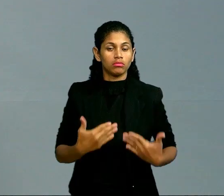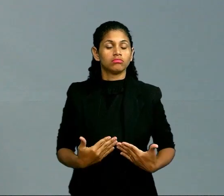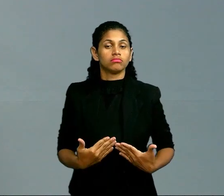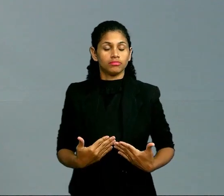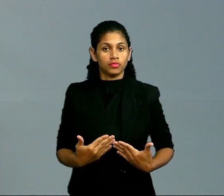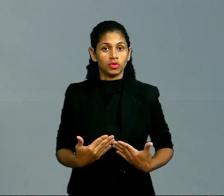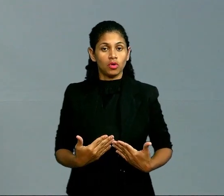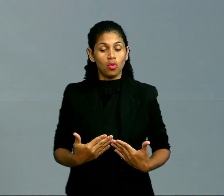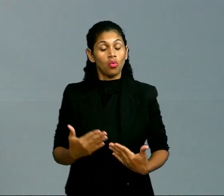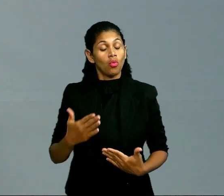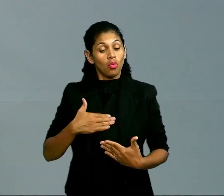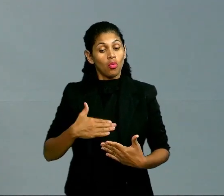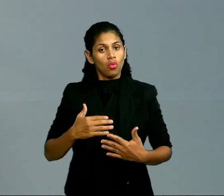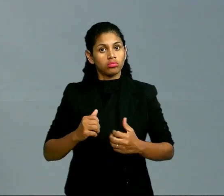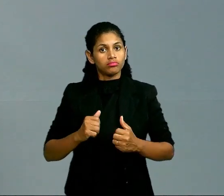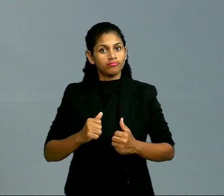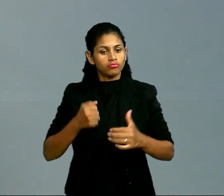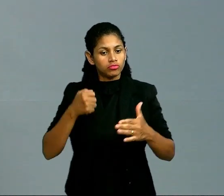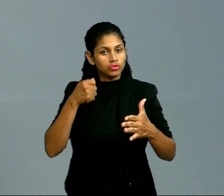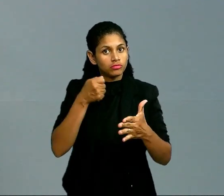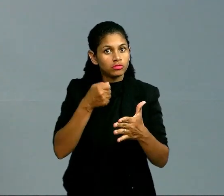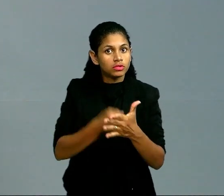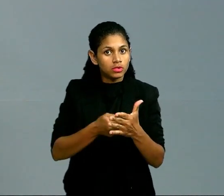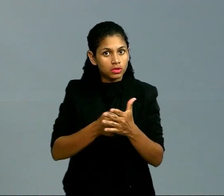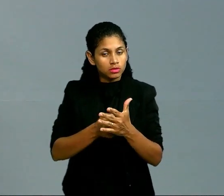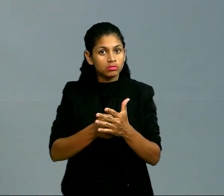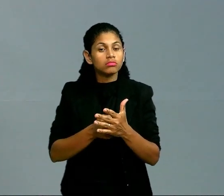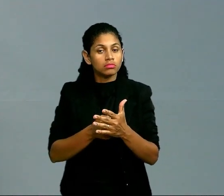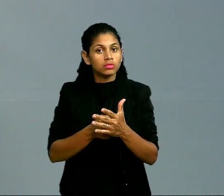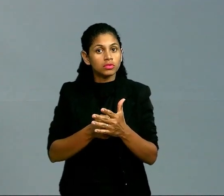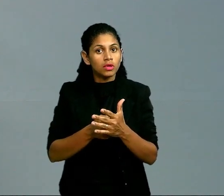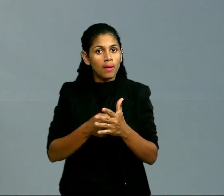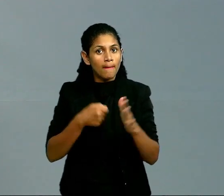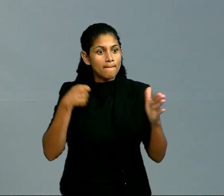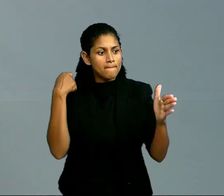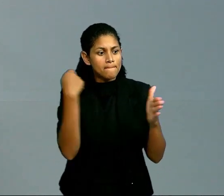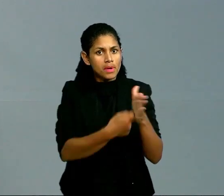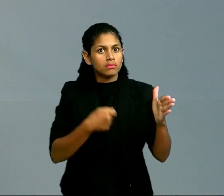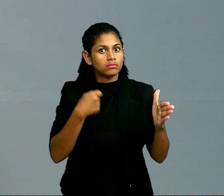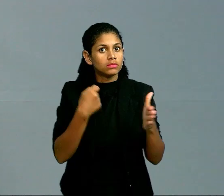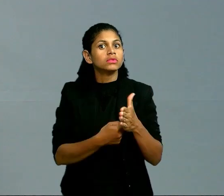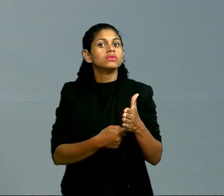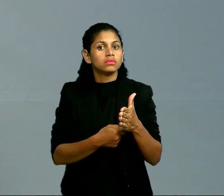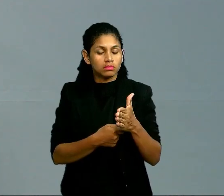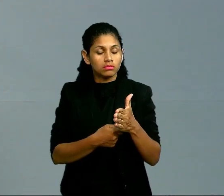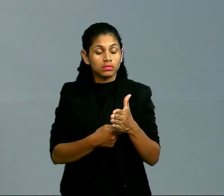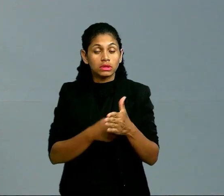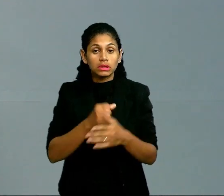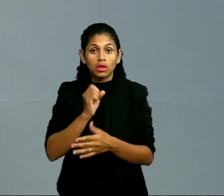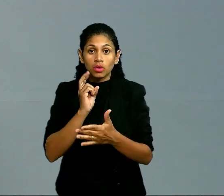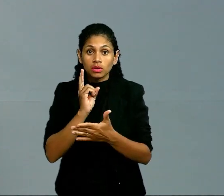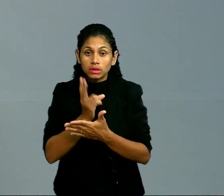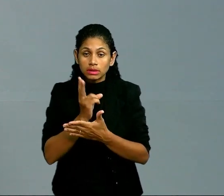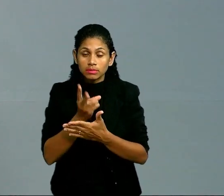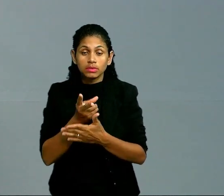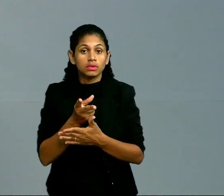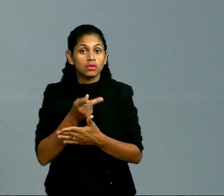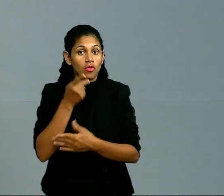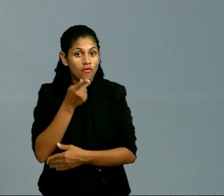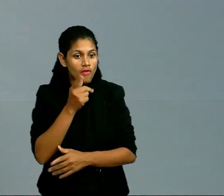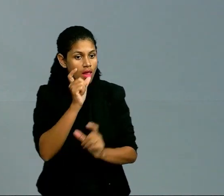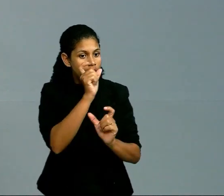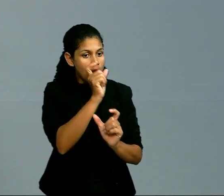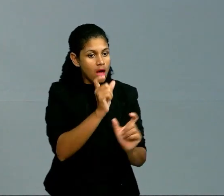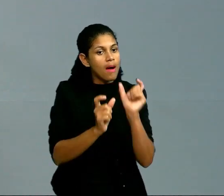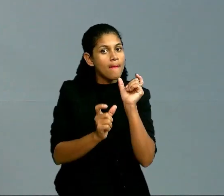vírus. Então, ele tenta reagir a esse antígeno, tá certo? Então, toda vez que eu falar antígeno, você já vai ter noção de que eu estou falando de